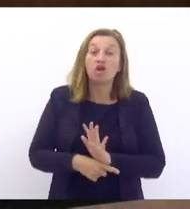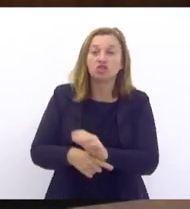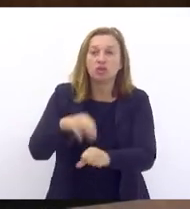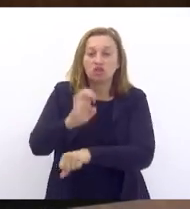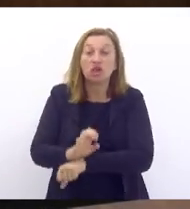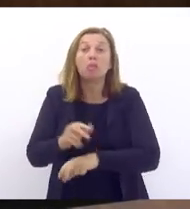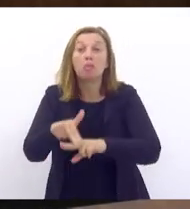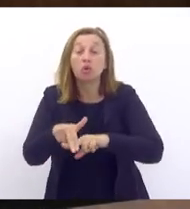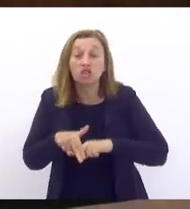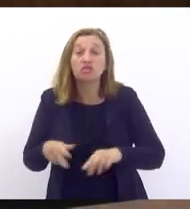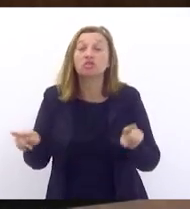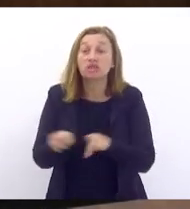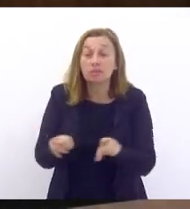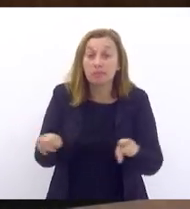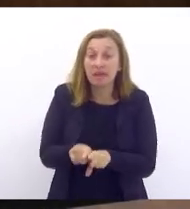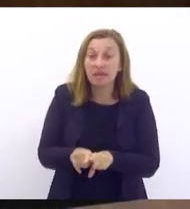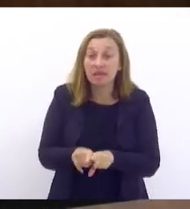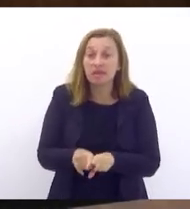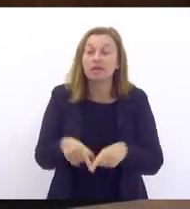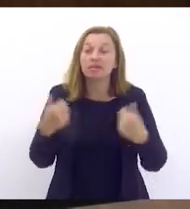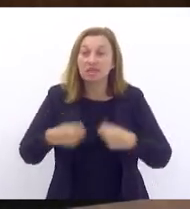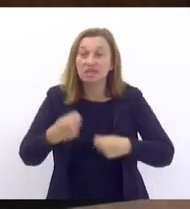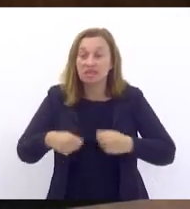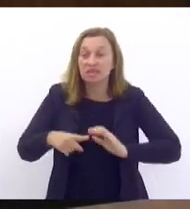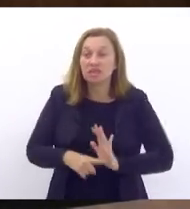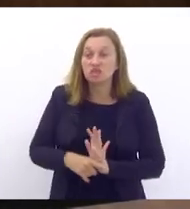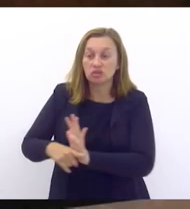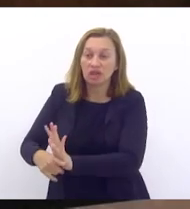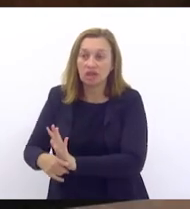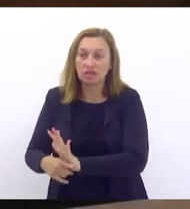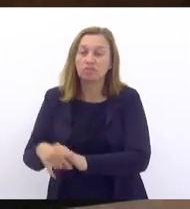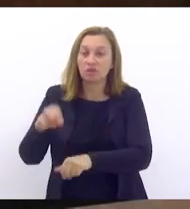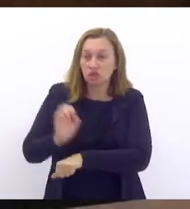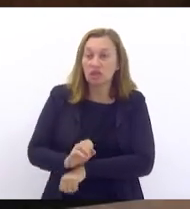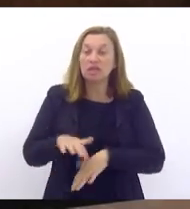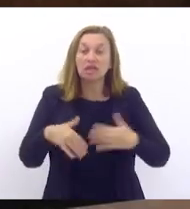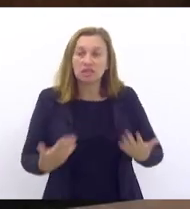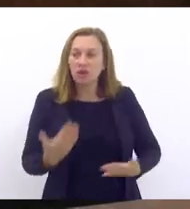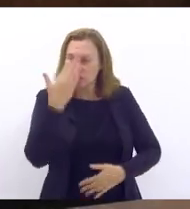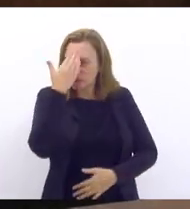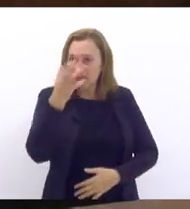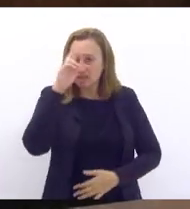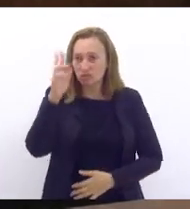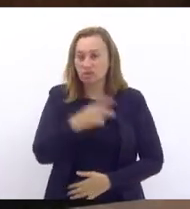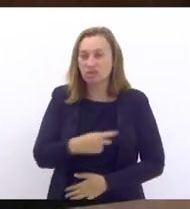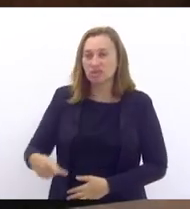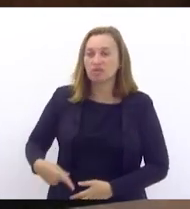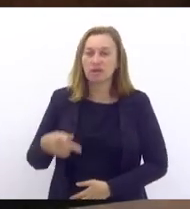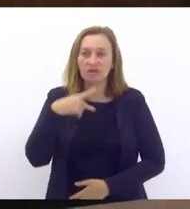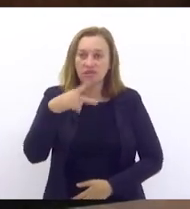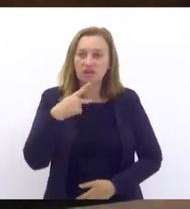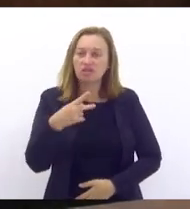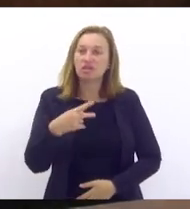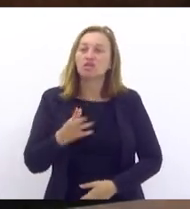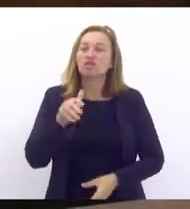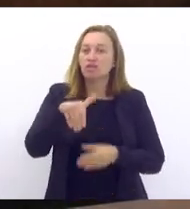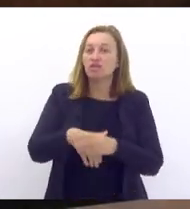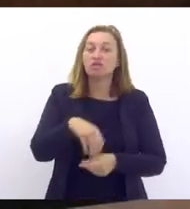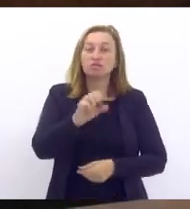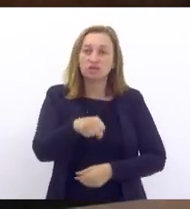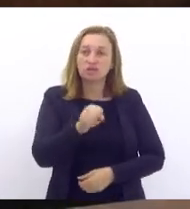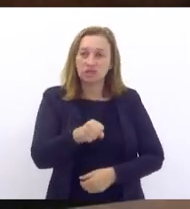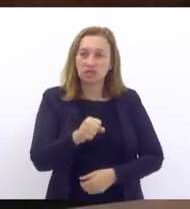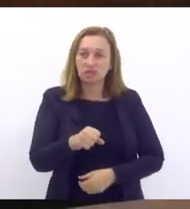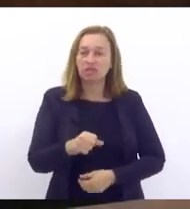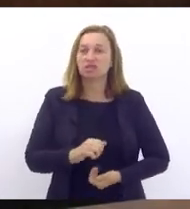Por isso, também deve ser ajudada e suportada pelo Estado. Então, muito obrigado, presidente, por esta fala. Voto favoravelmente